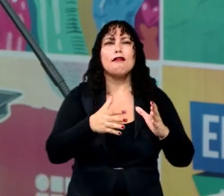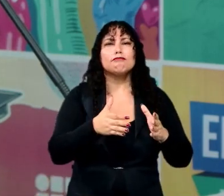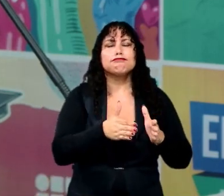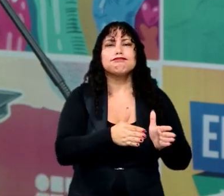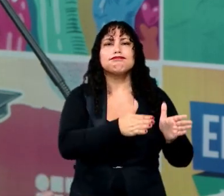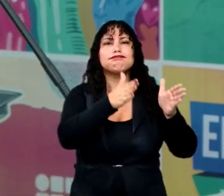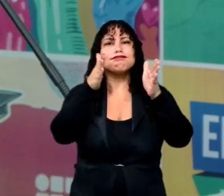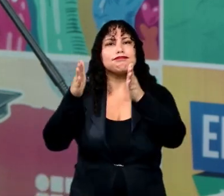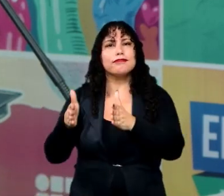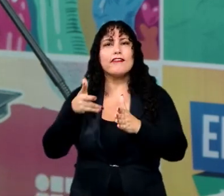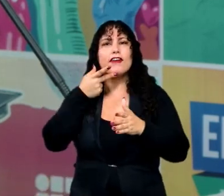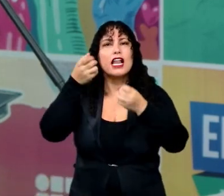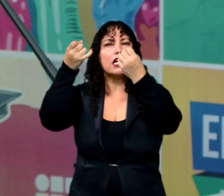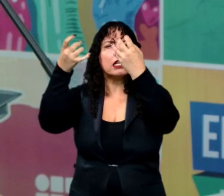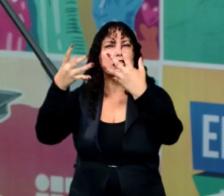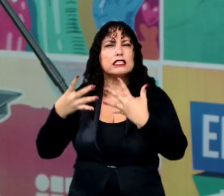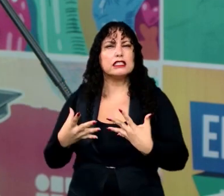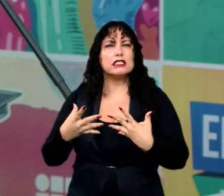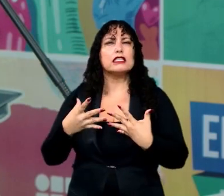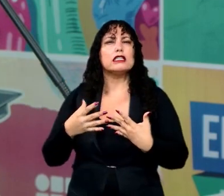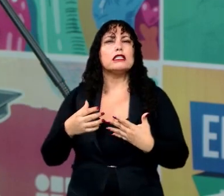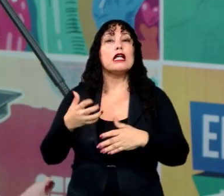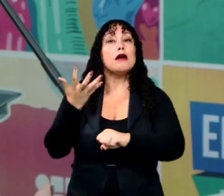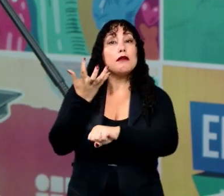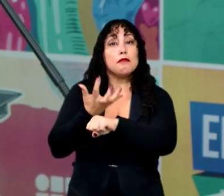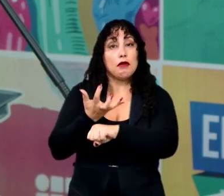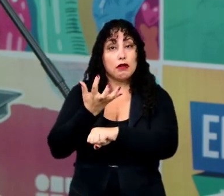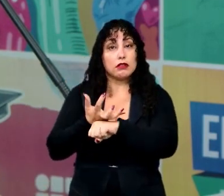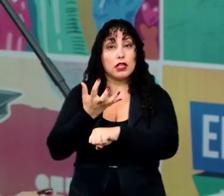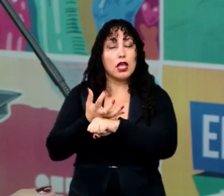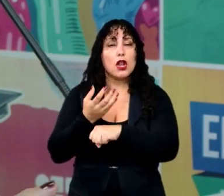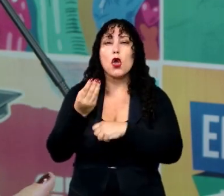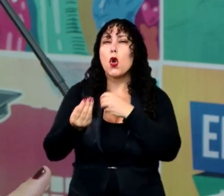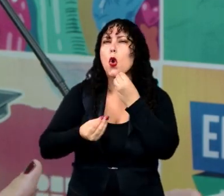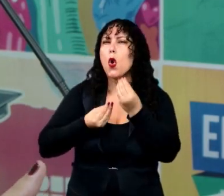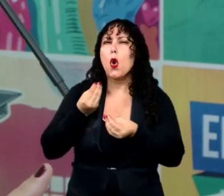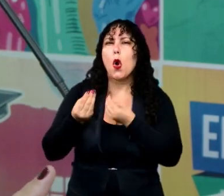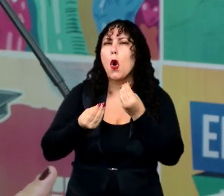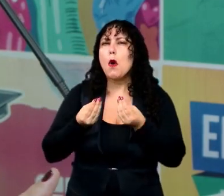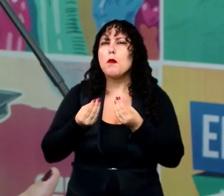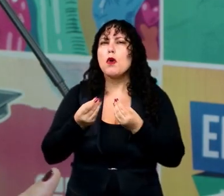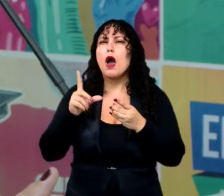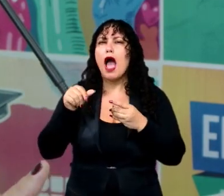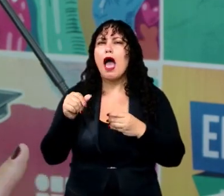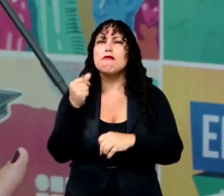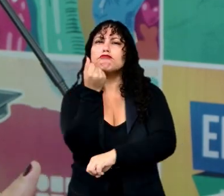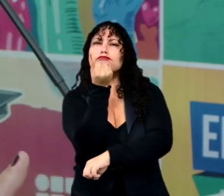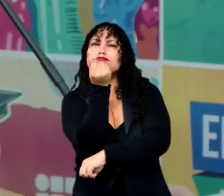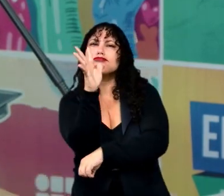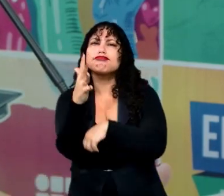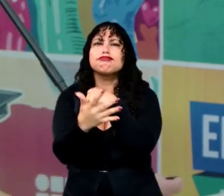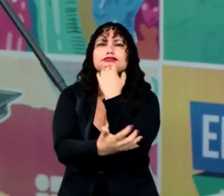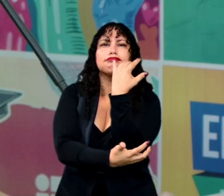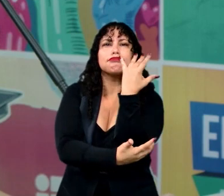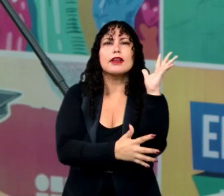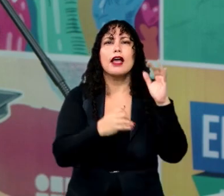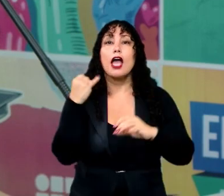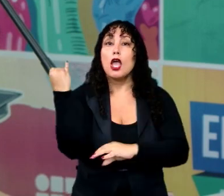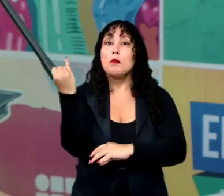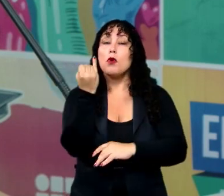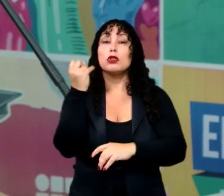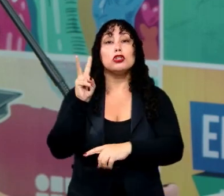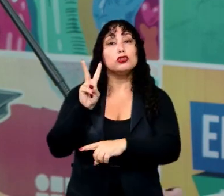um pouco né falando um pouco da sua disciplina eh como que a questão meio ambiente e a importância de